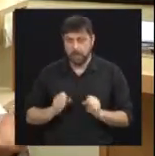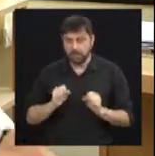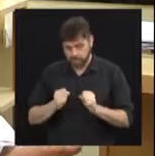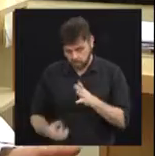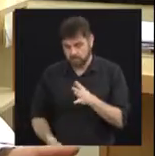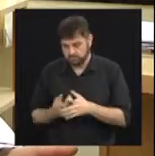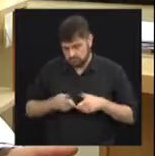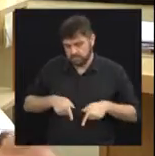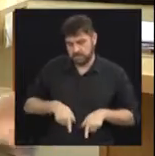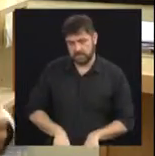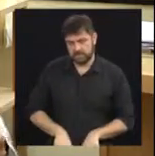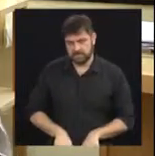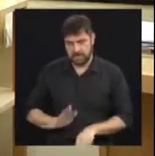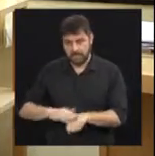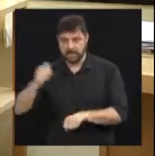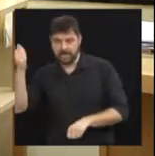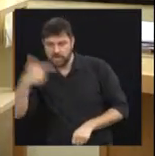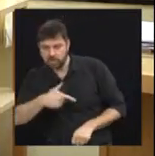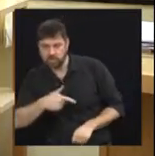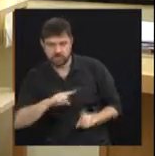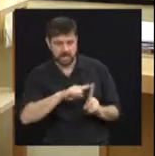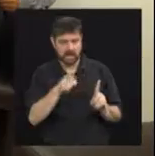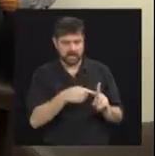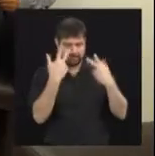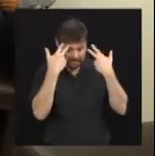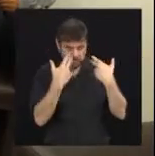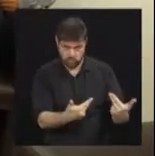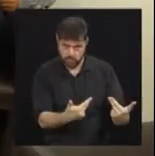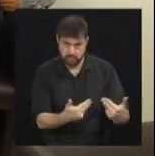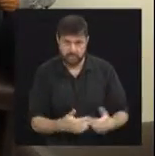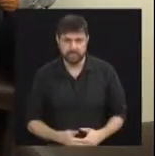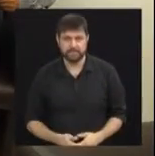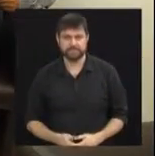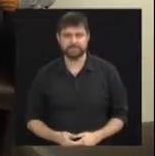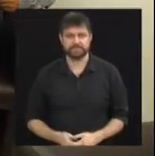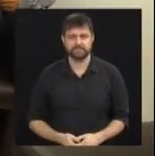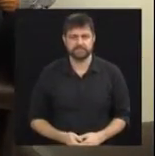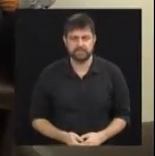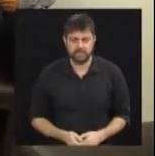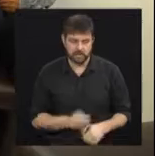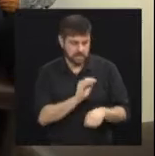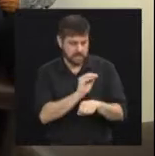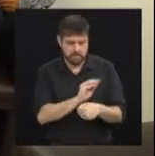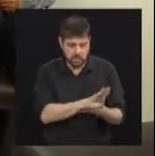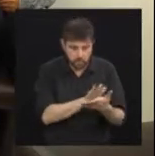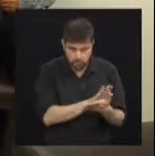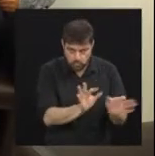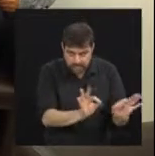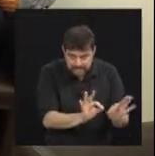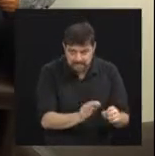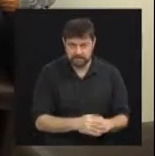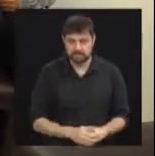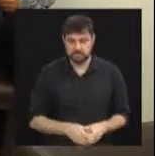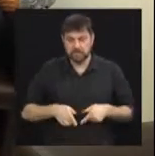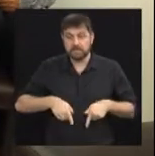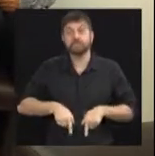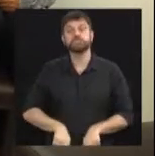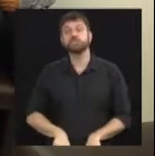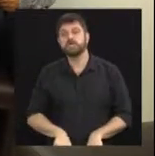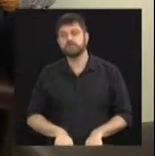múltipla é superior do que quando consideramos casais que não são submetidos a tratamentos de reprodução humana. E de caso de